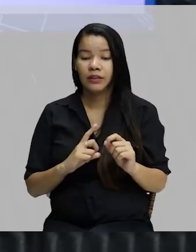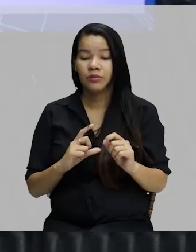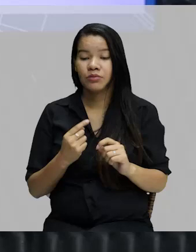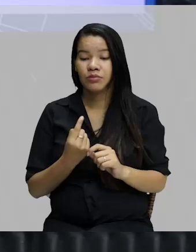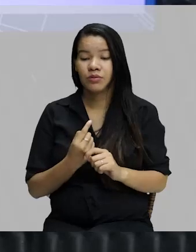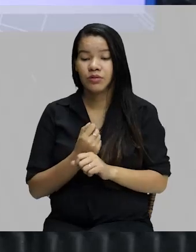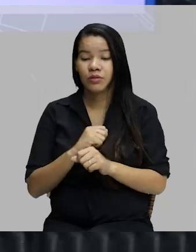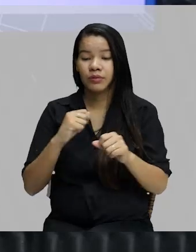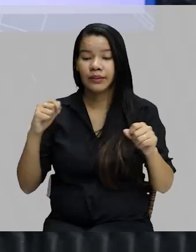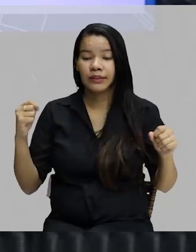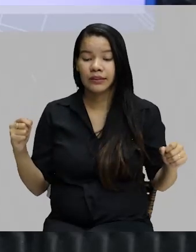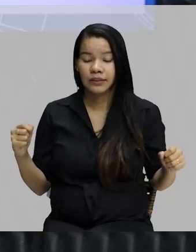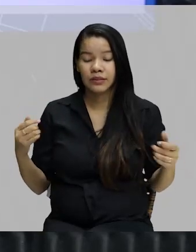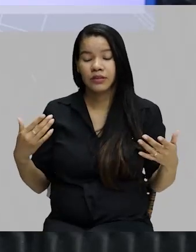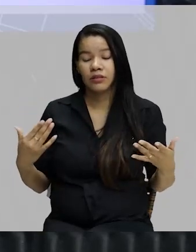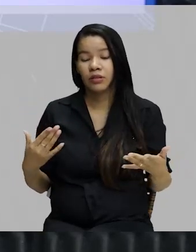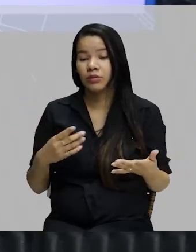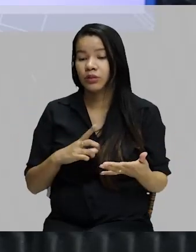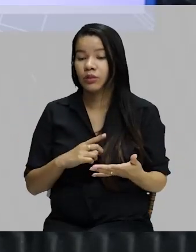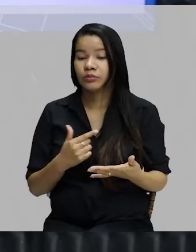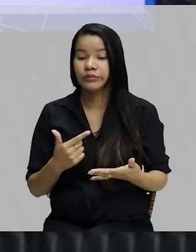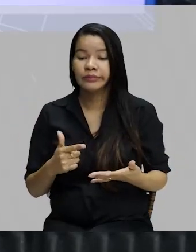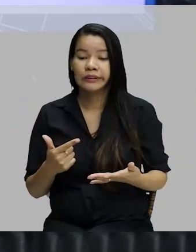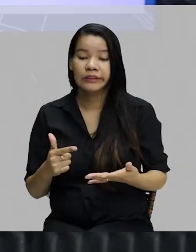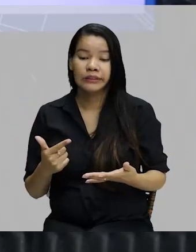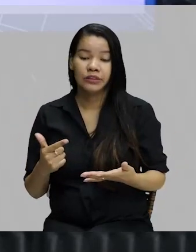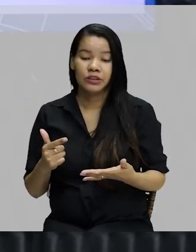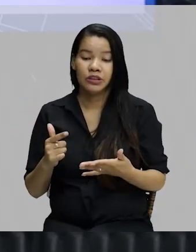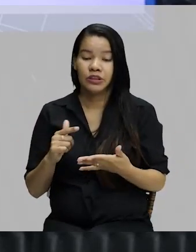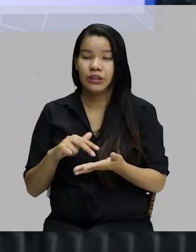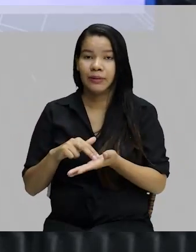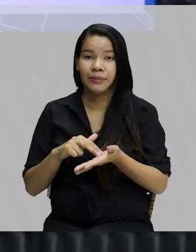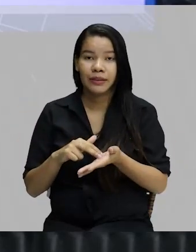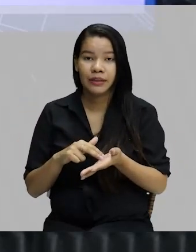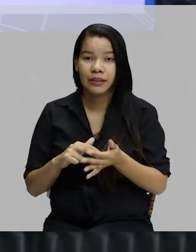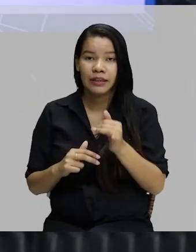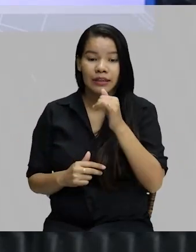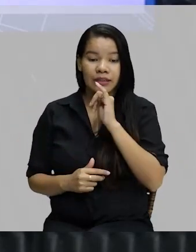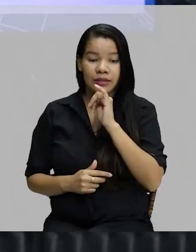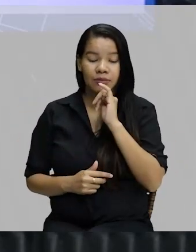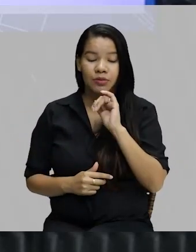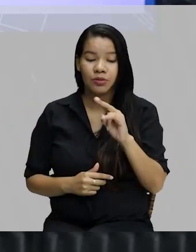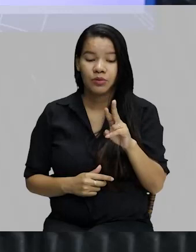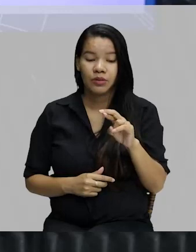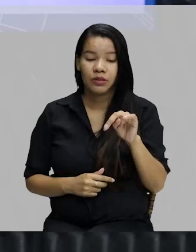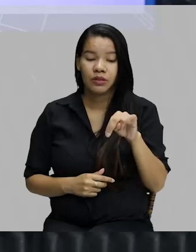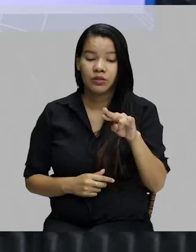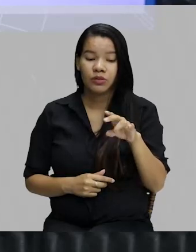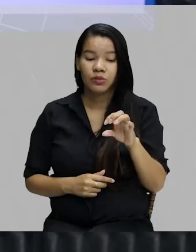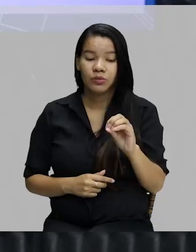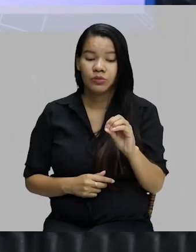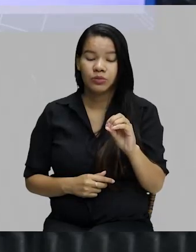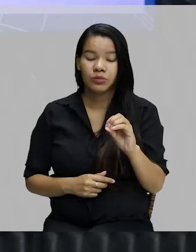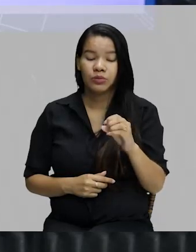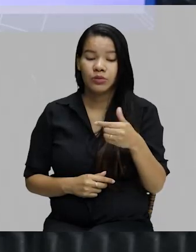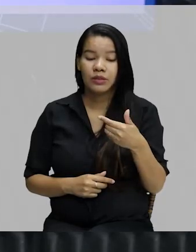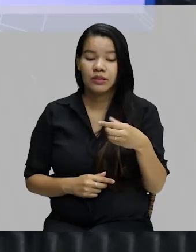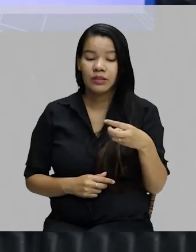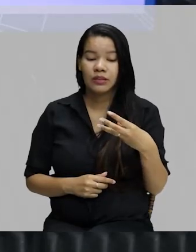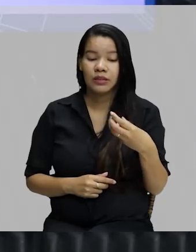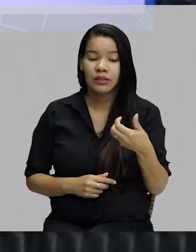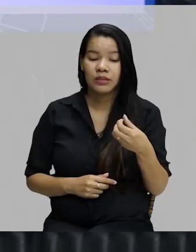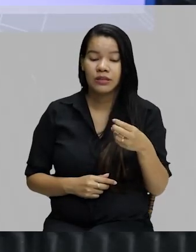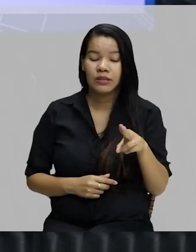grandes eles são instáveis. O urânio, por exemplo, em especial o urânio 235, ele é um